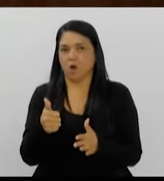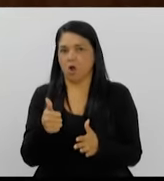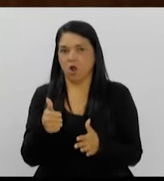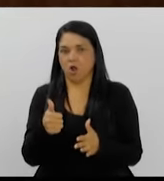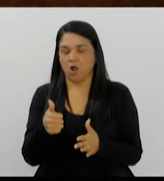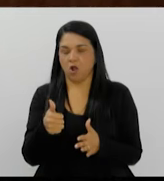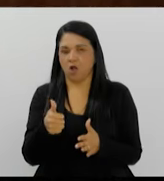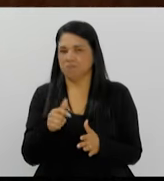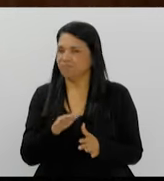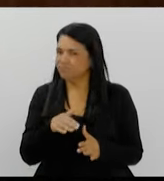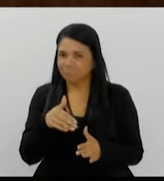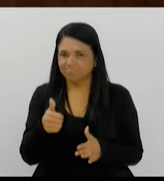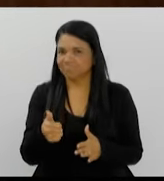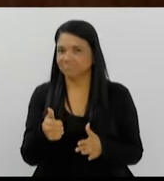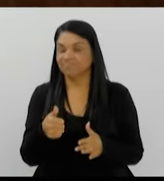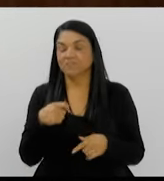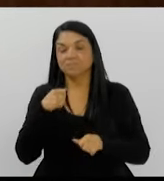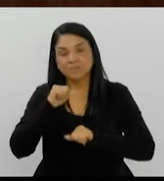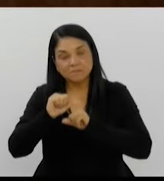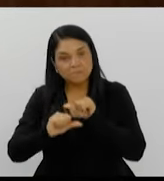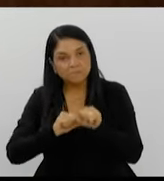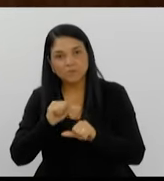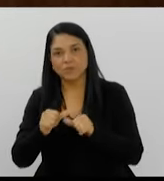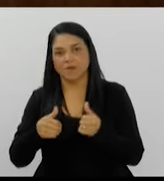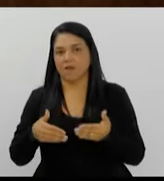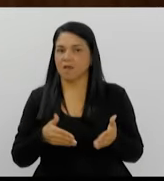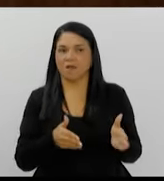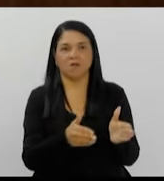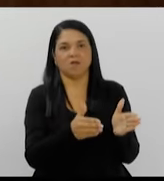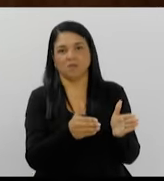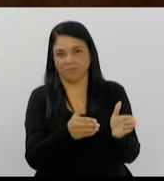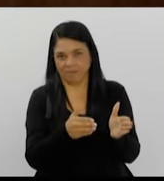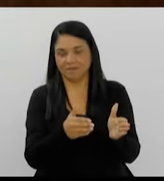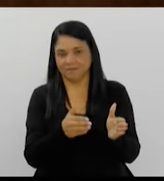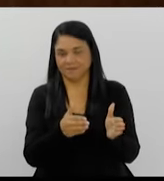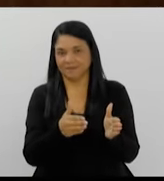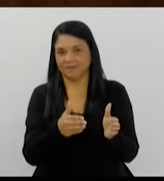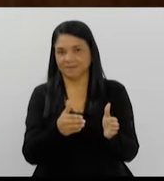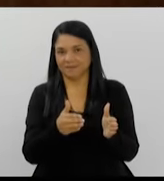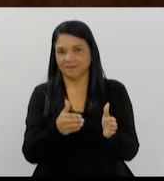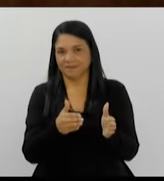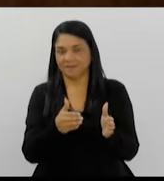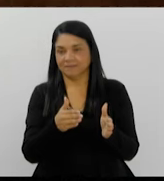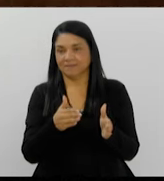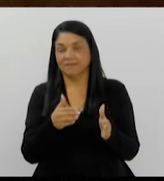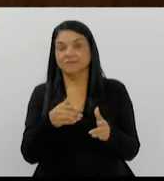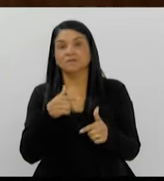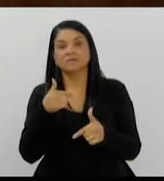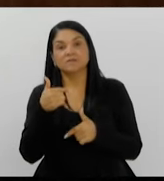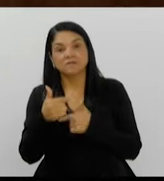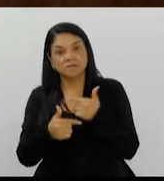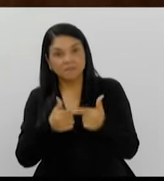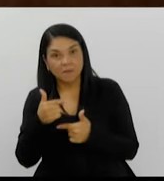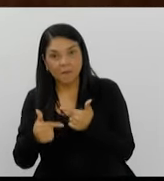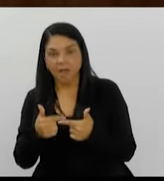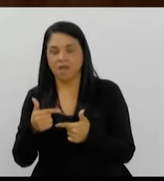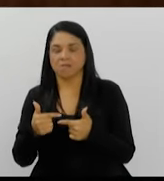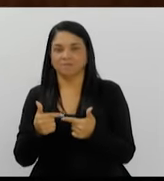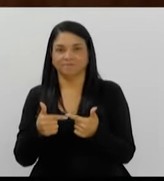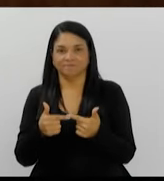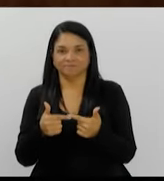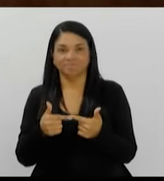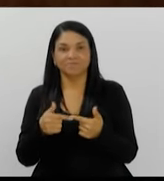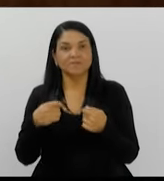a rota precisa ser redirecionada e nesse redirecionamento nós